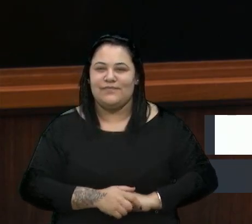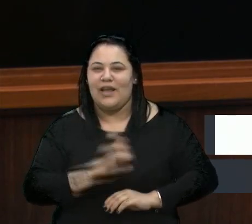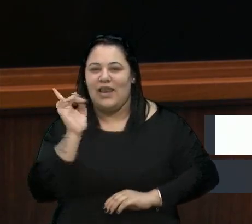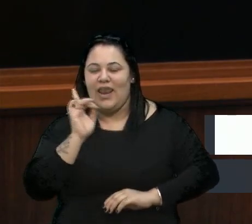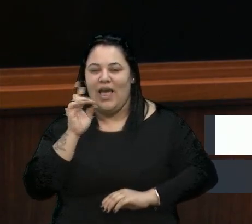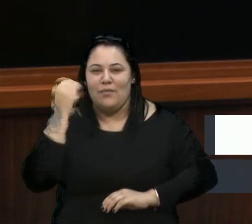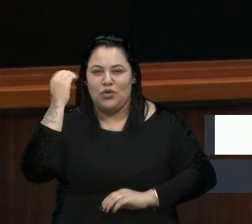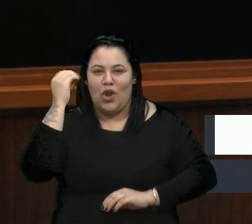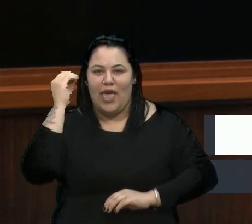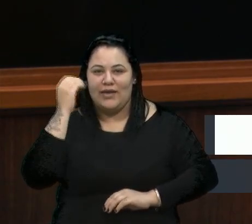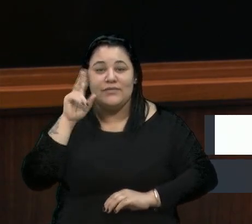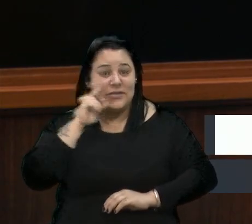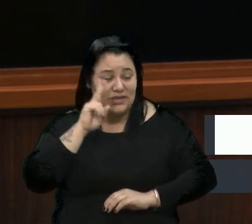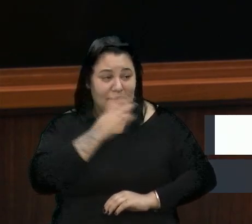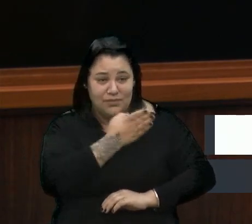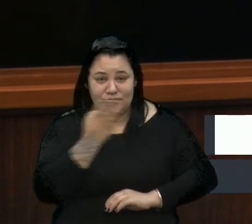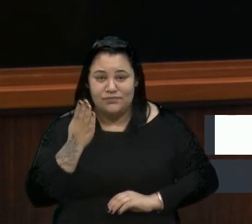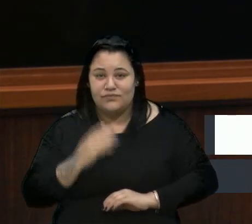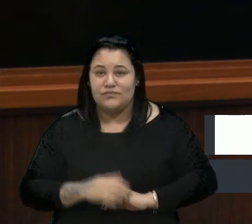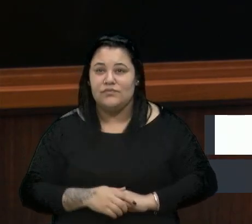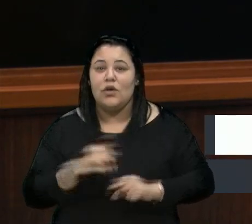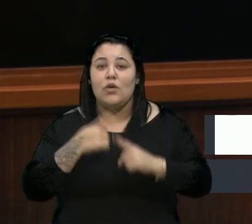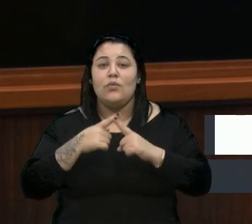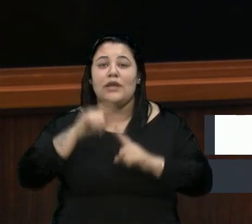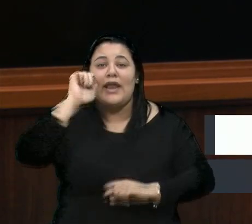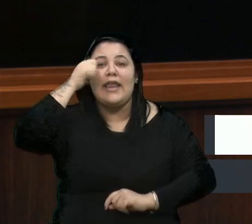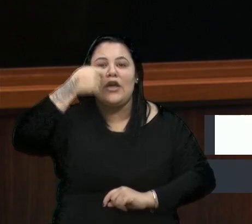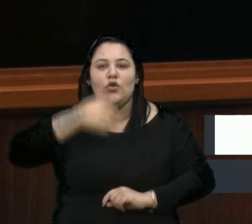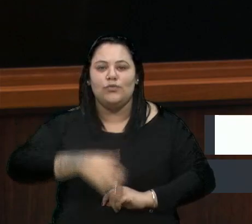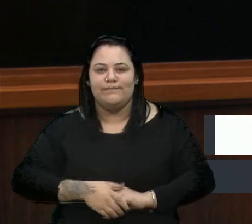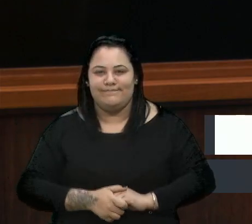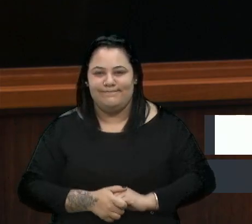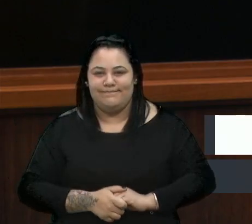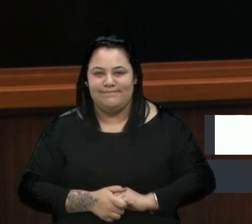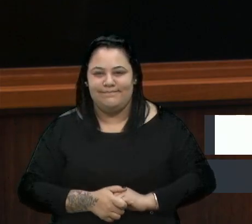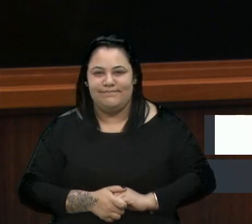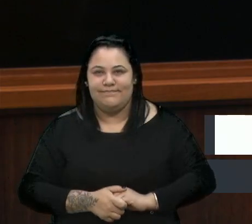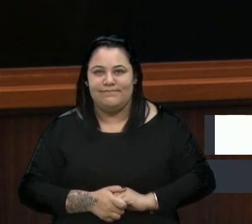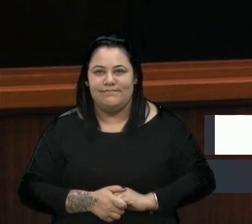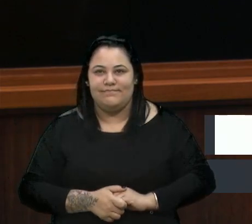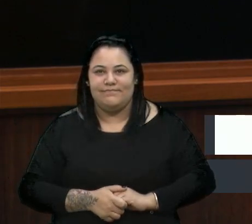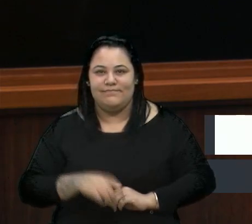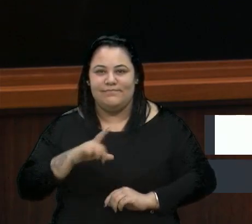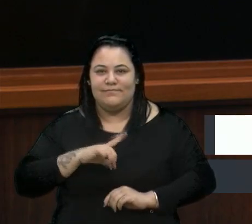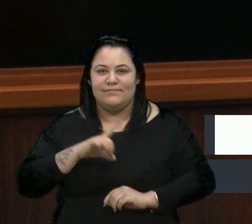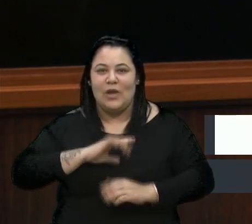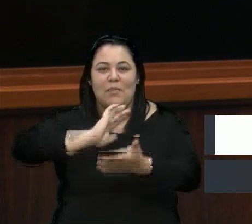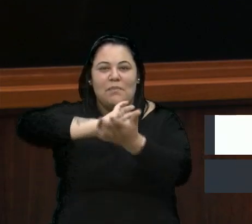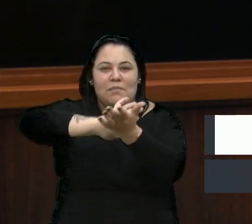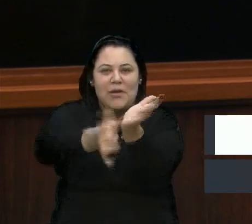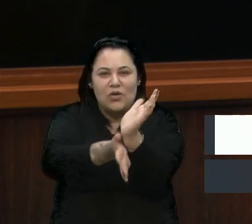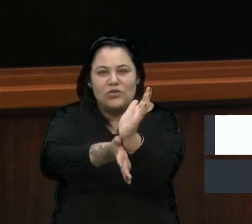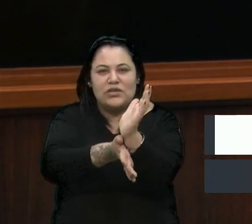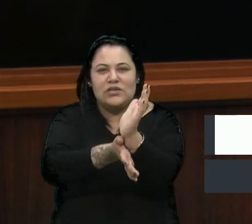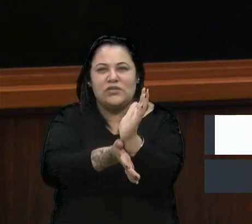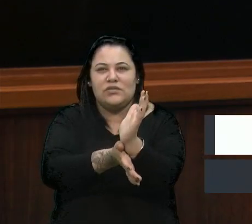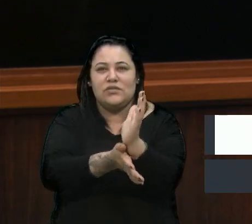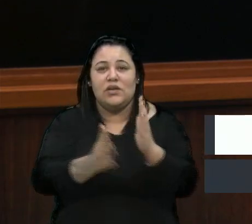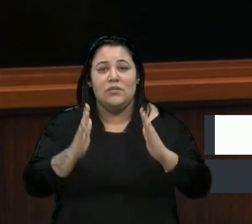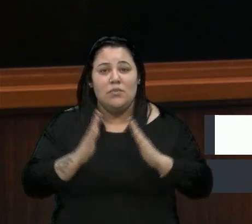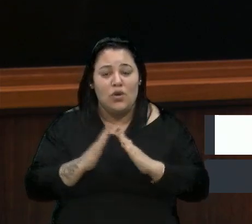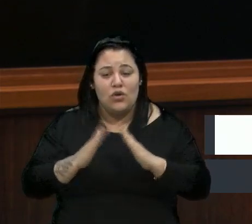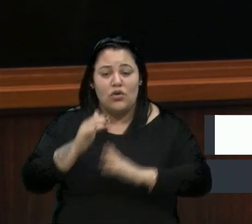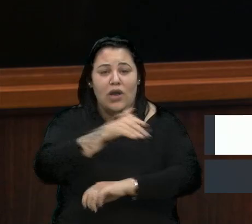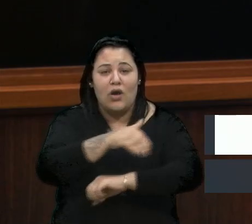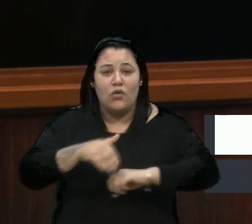Porto Alegre. Quem não lembra disso, porque era negro, porque é negro. Sofreu questões racistas, ele morou na rua. Sabe por